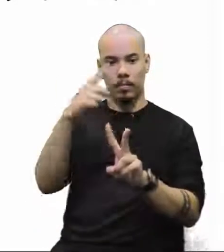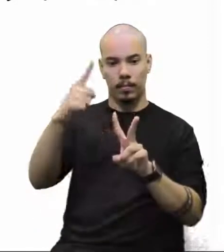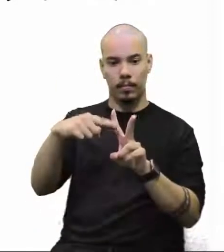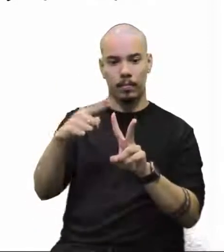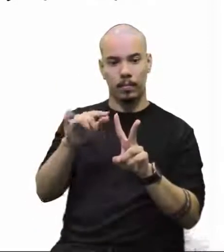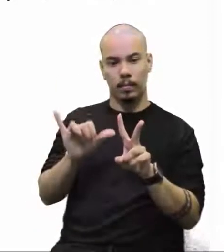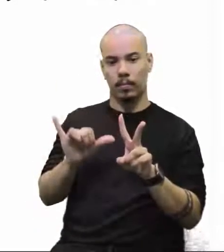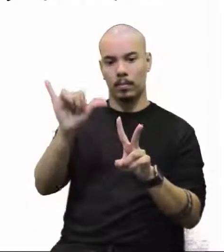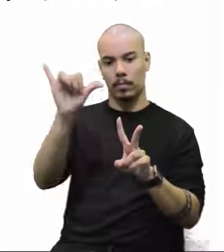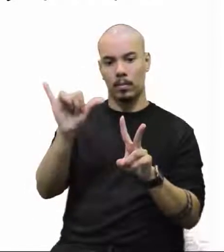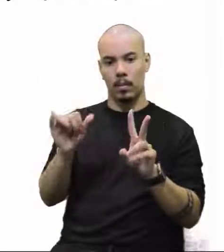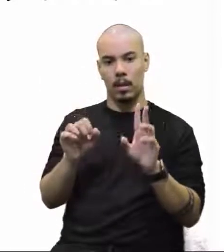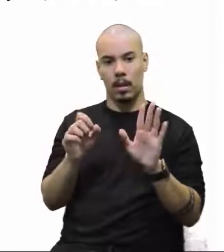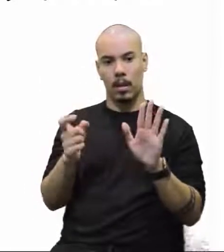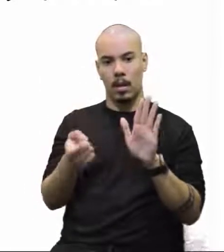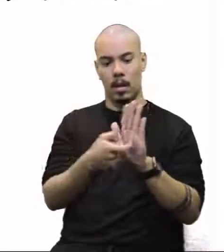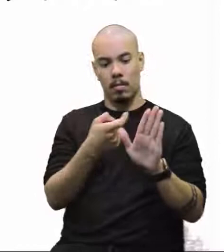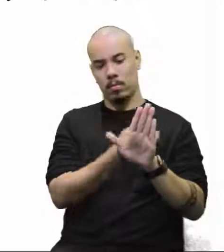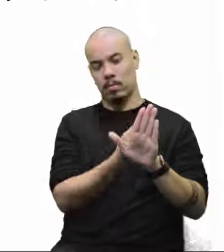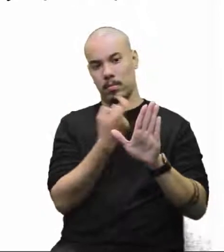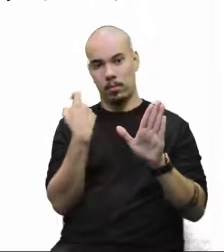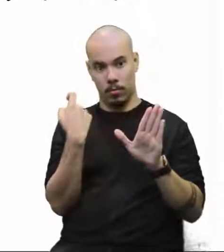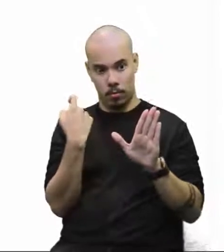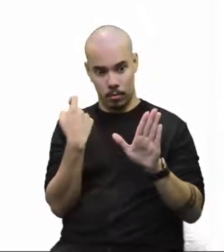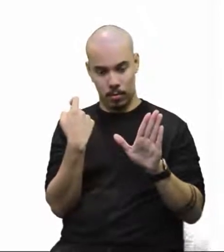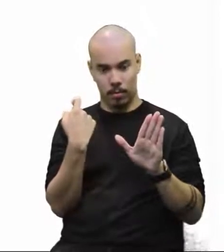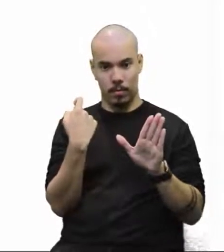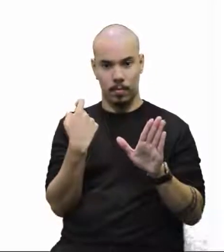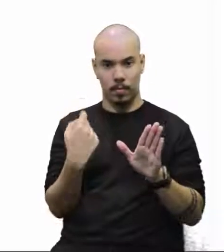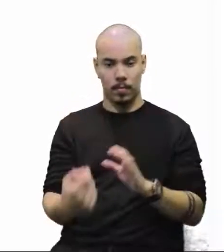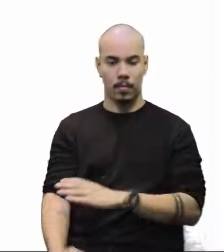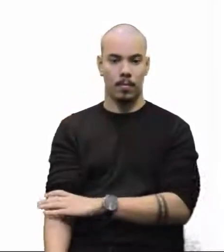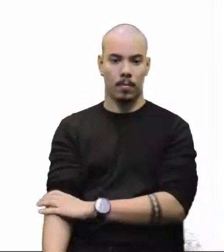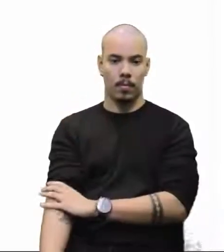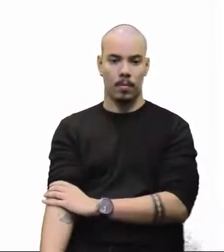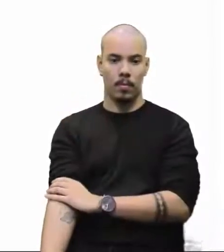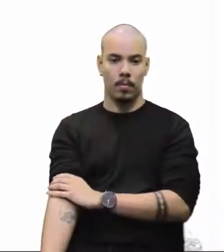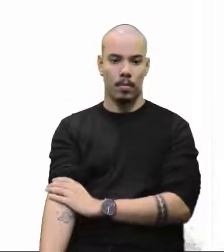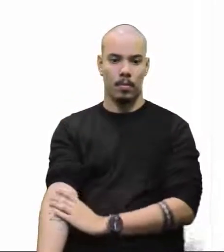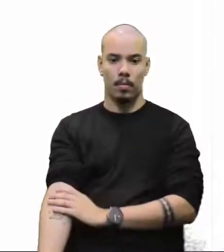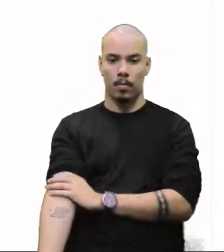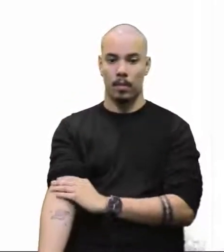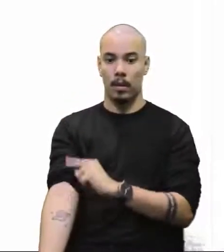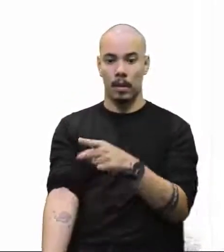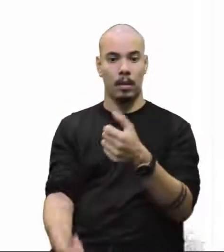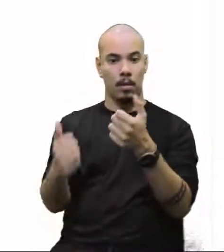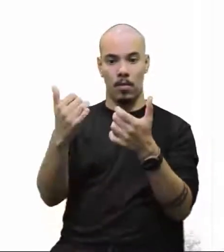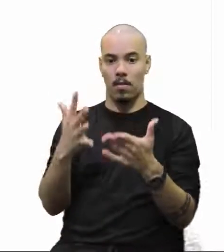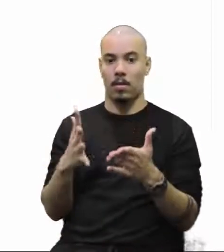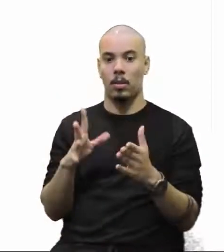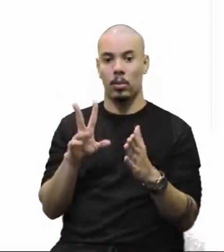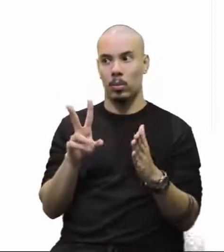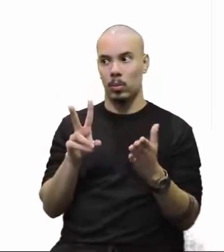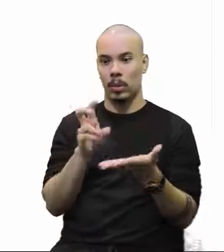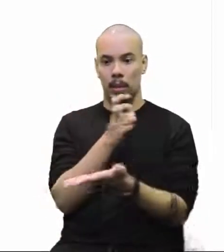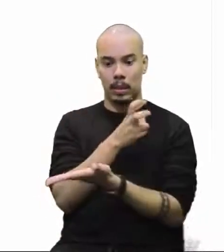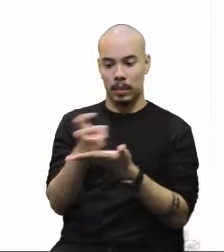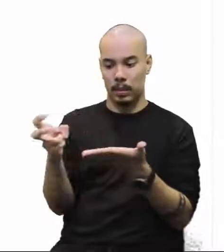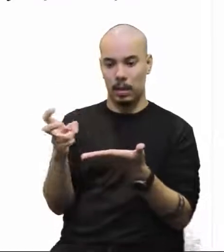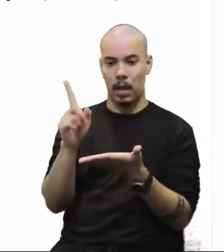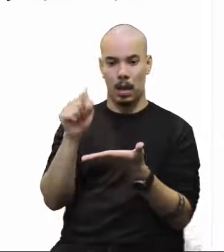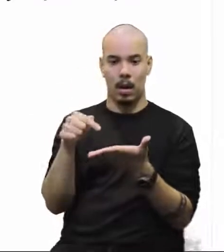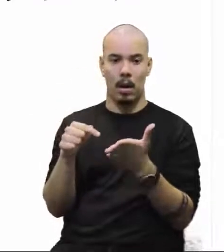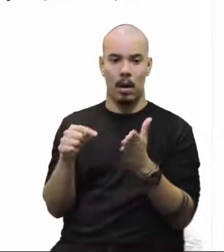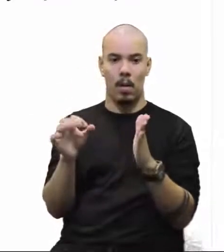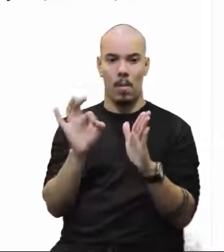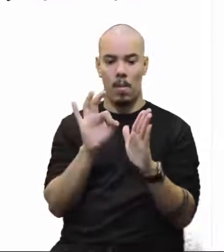em Y aponta para fora do plano do papel. Então, aqui ele está dizendo já que está saindo, ó. Está saindo, é a bolinha, né? Indo